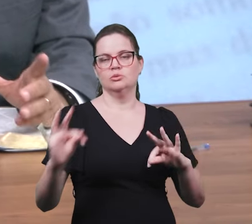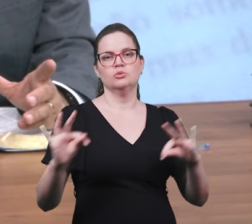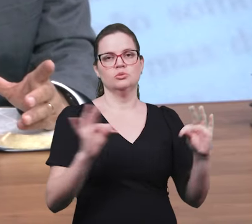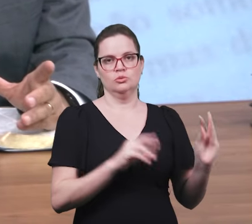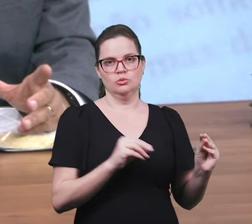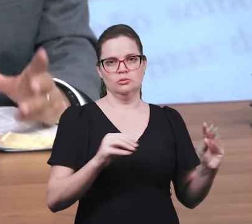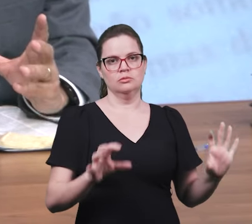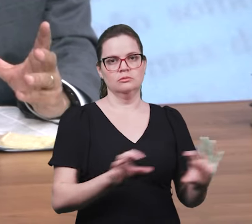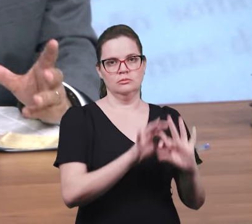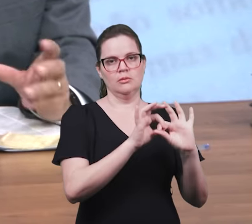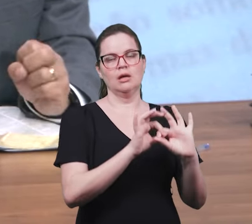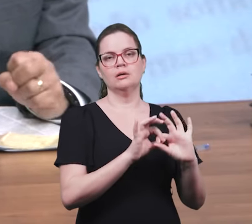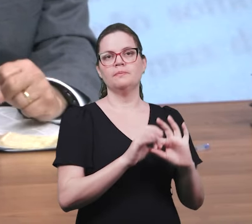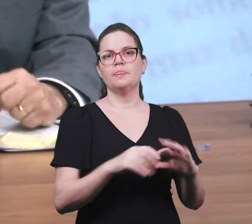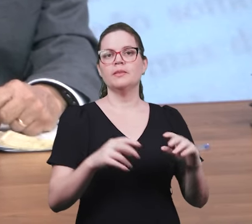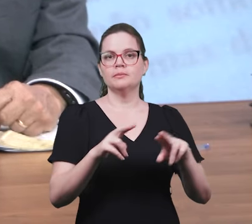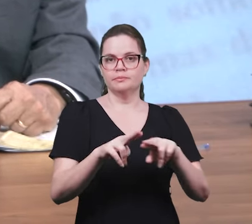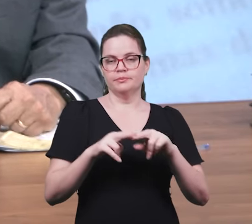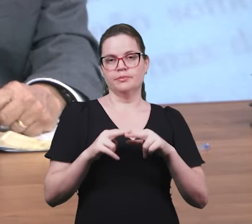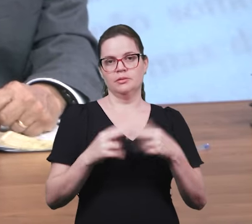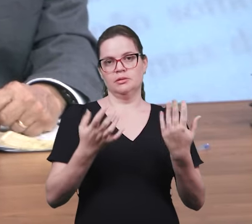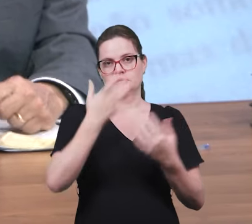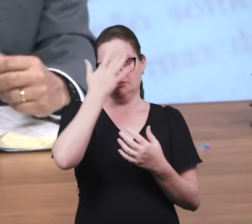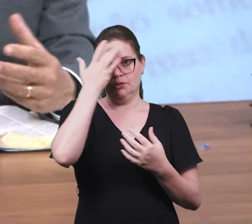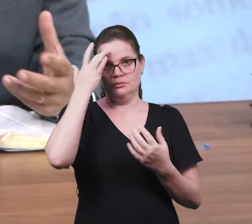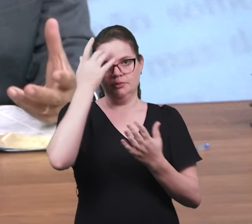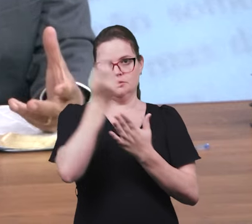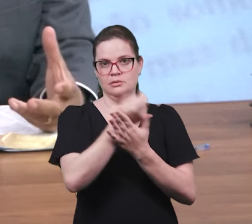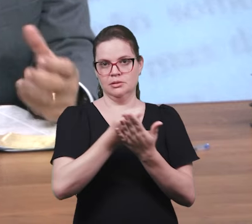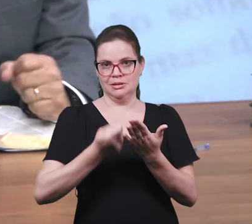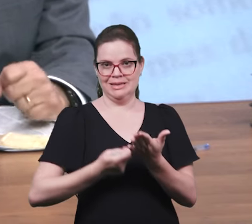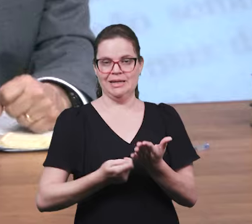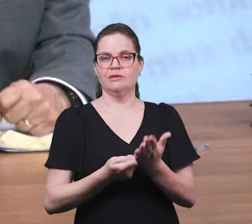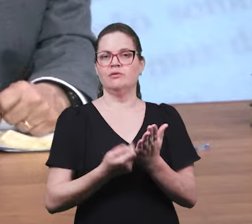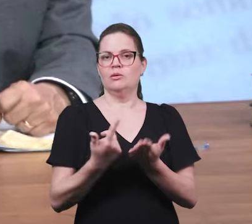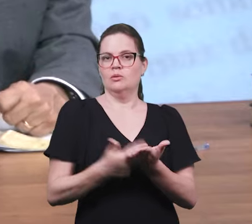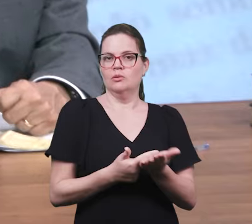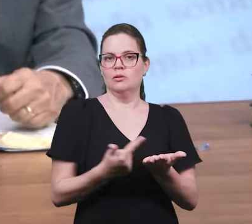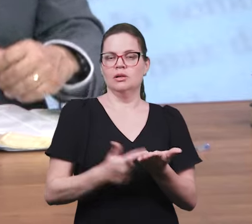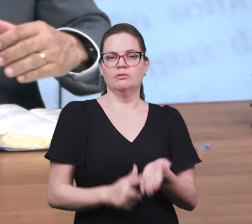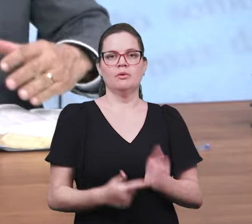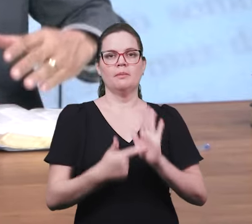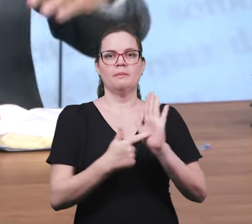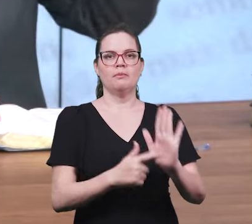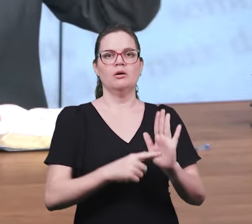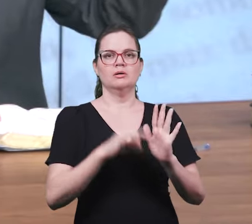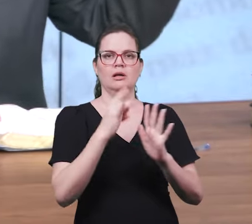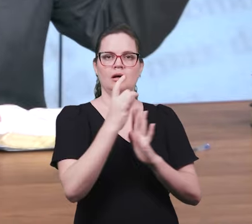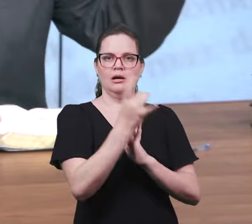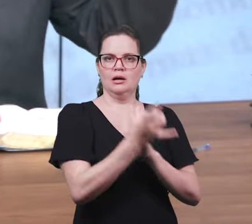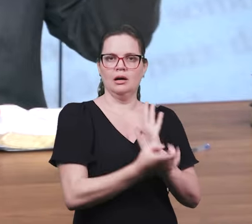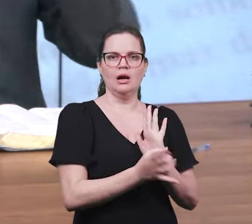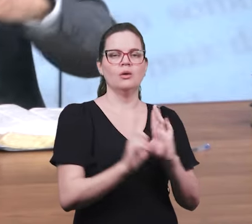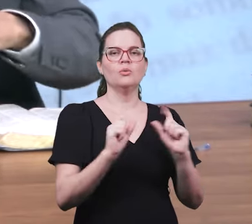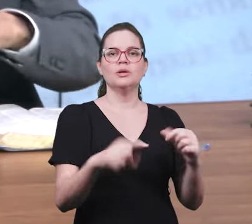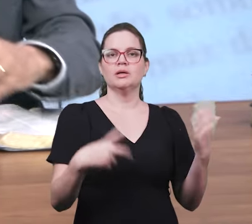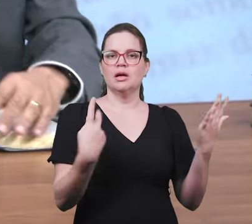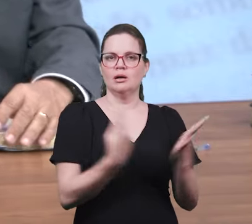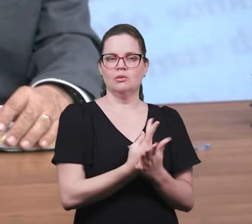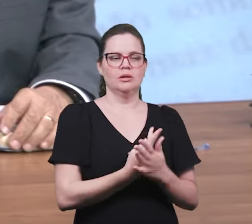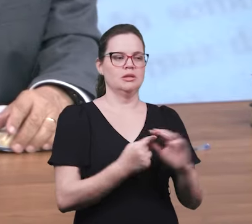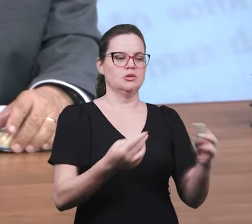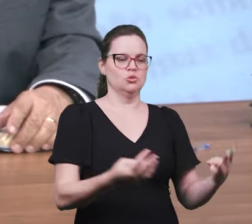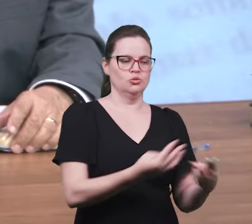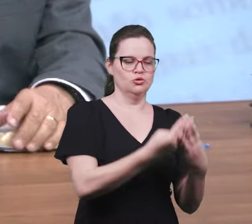O enfoque que o escritor inspirado dá a cada um acontecimento, tanto no reino do norte como no